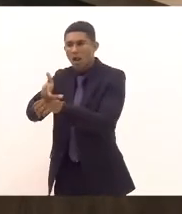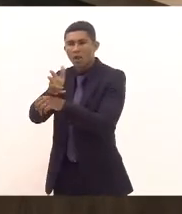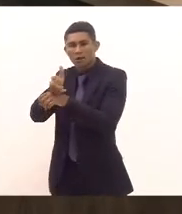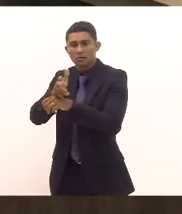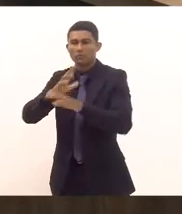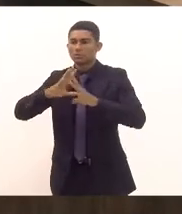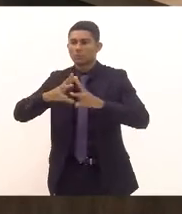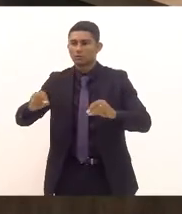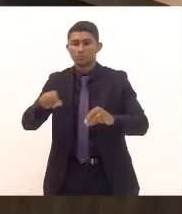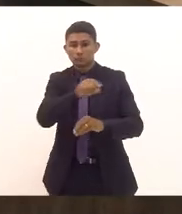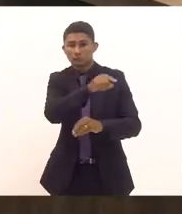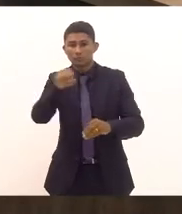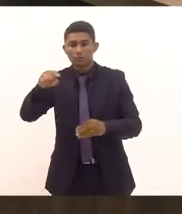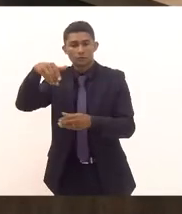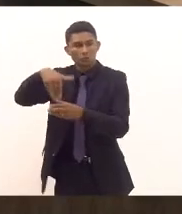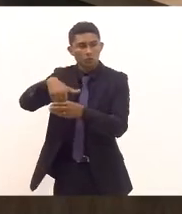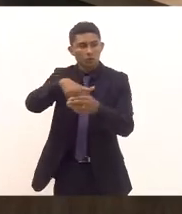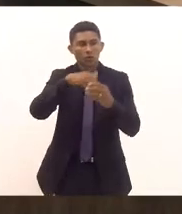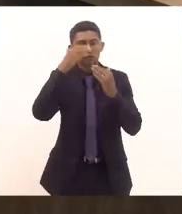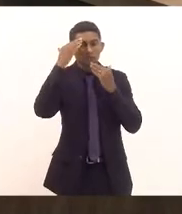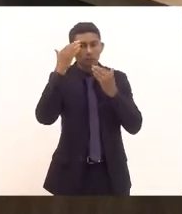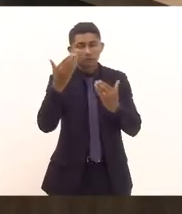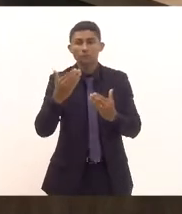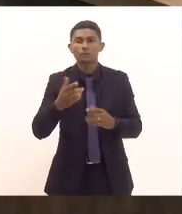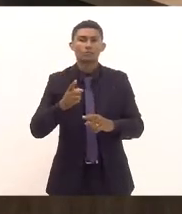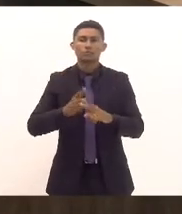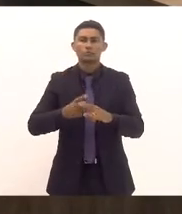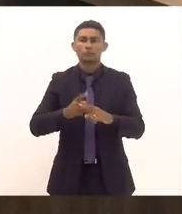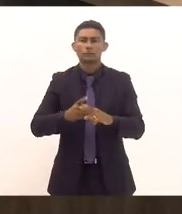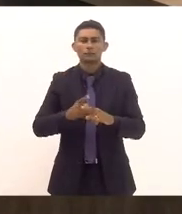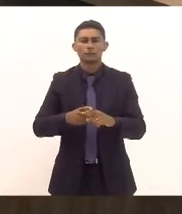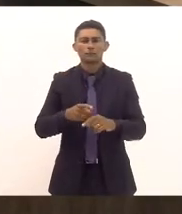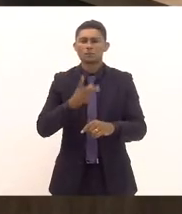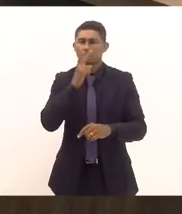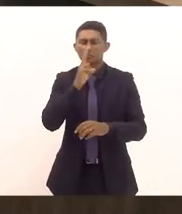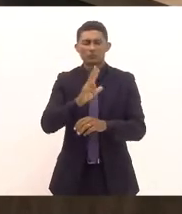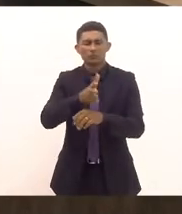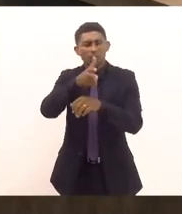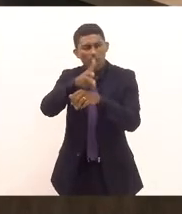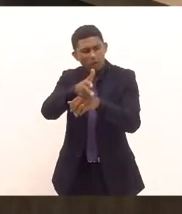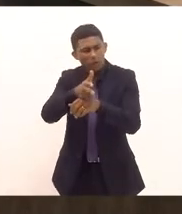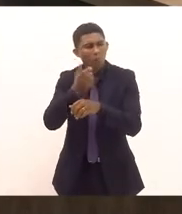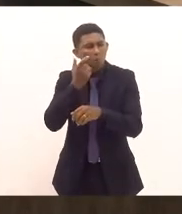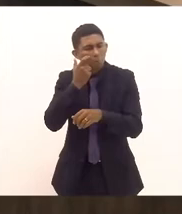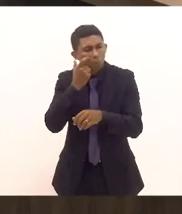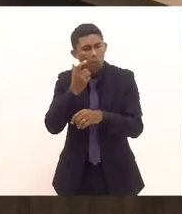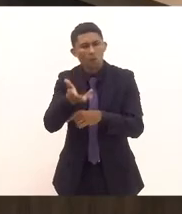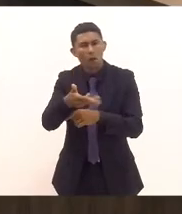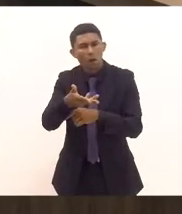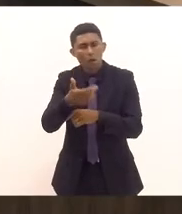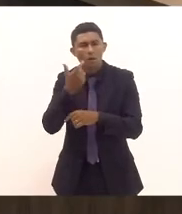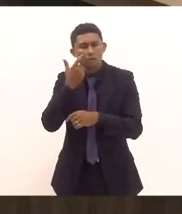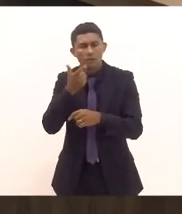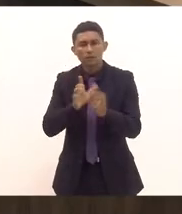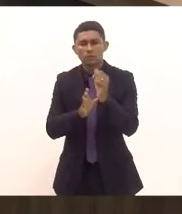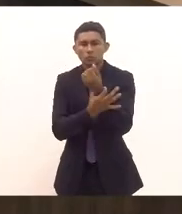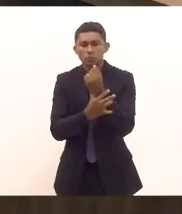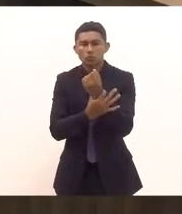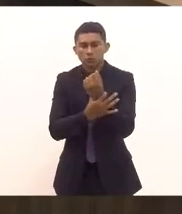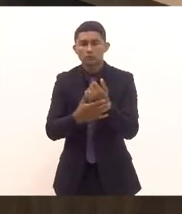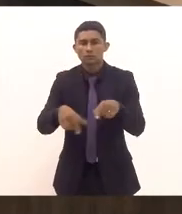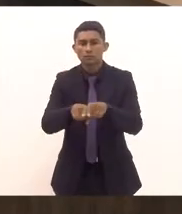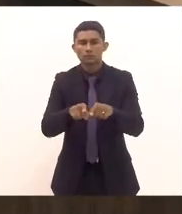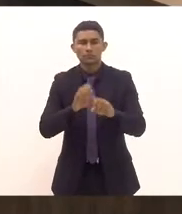pares pelo voto de maneira que aquilo que deveria ser utilizado exclusivamente para gerar segurança